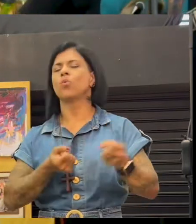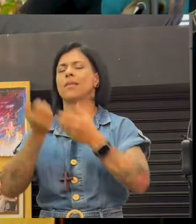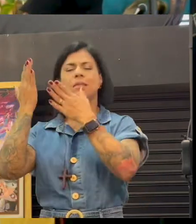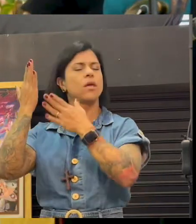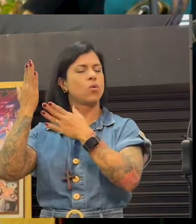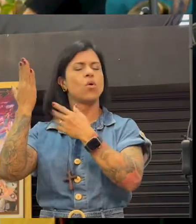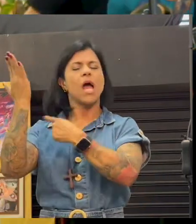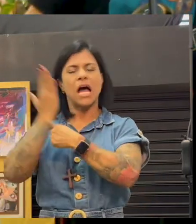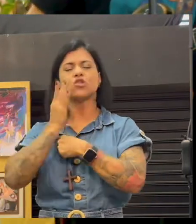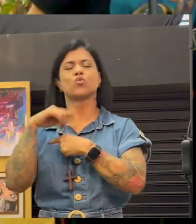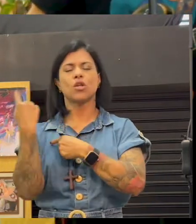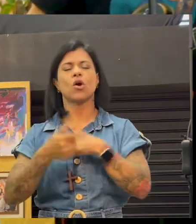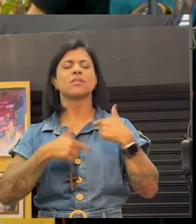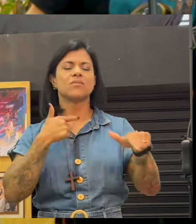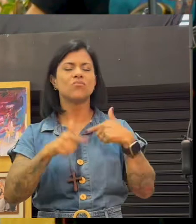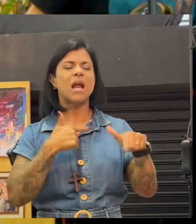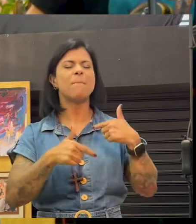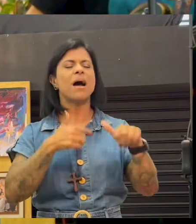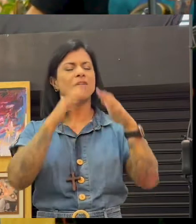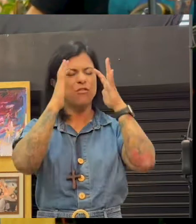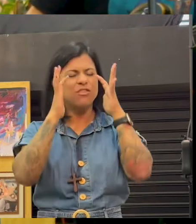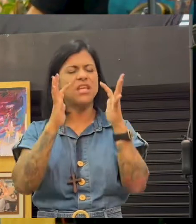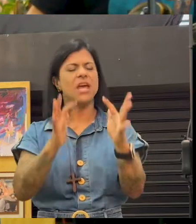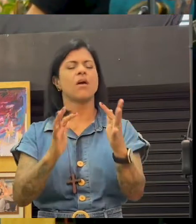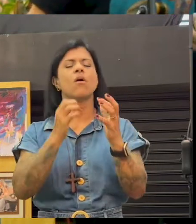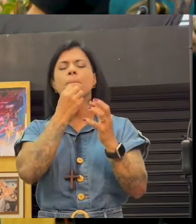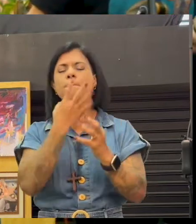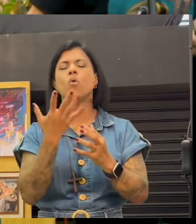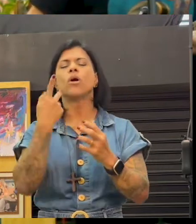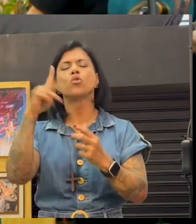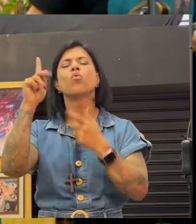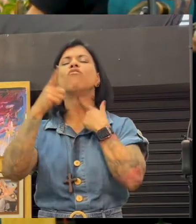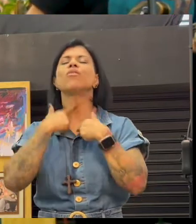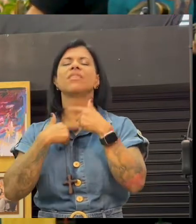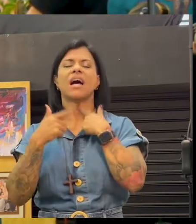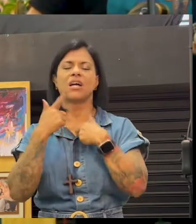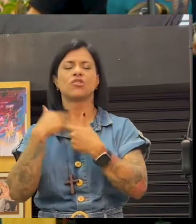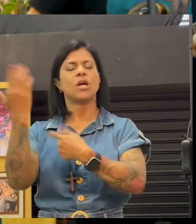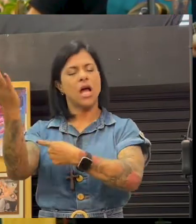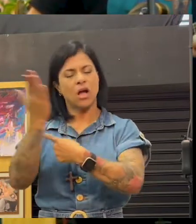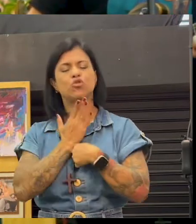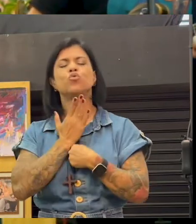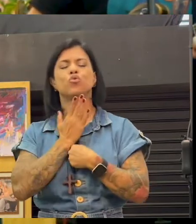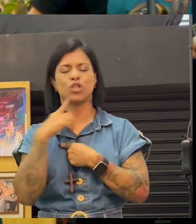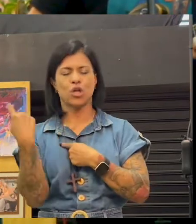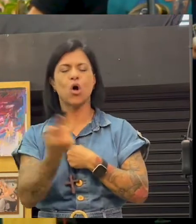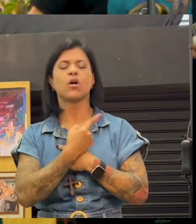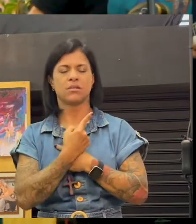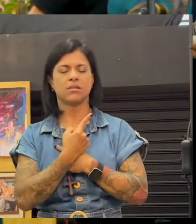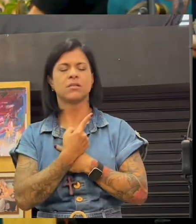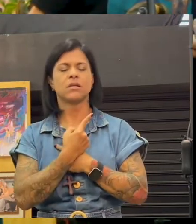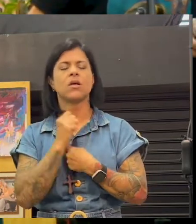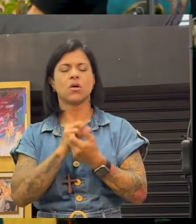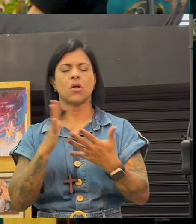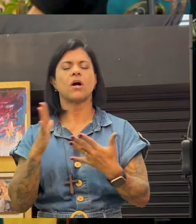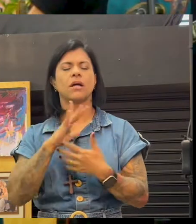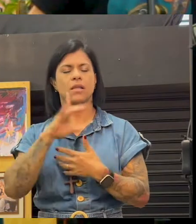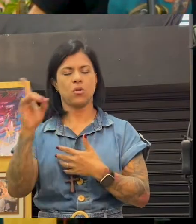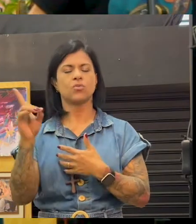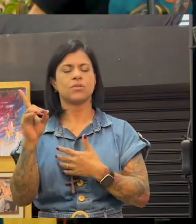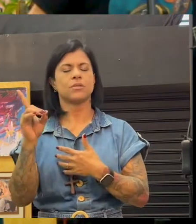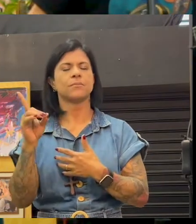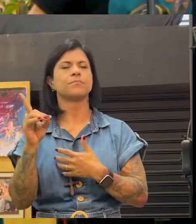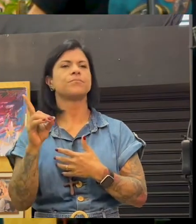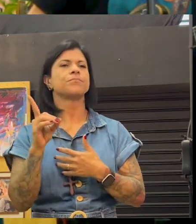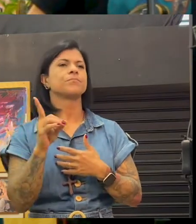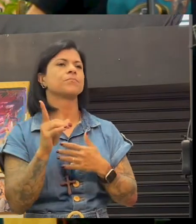sermos trabalhadores fiéis à Tua vontade, Pai. Nos ajude, Senhor. Glória a Deus. Gente, eu queria ler uma